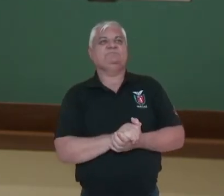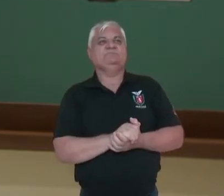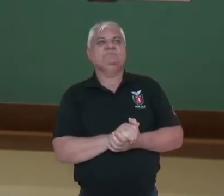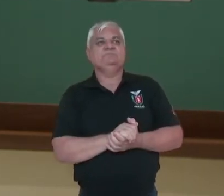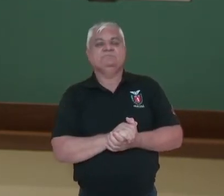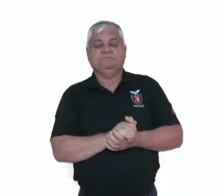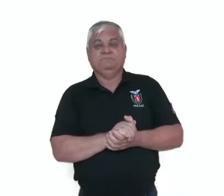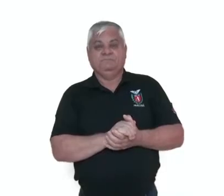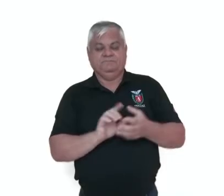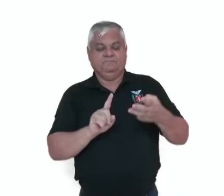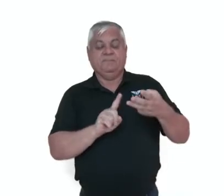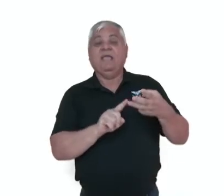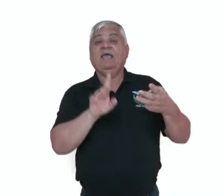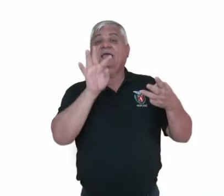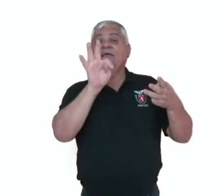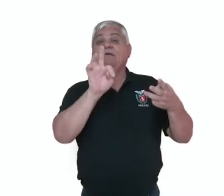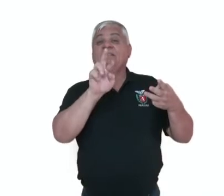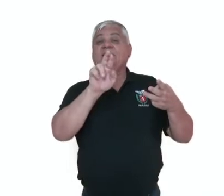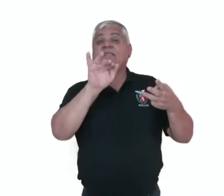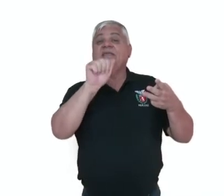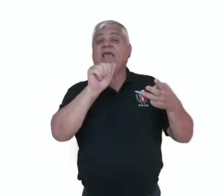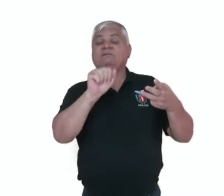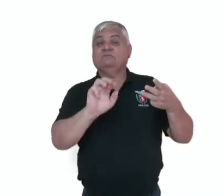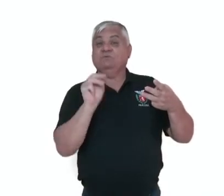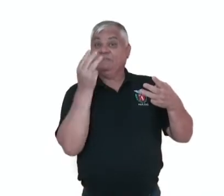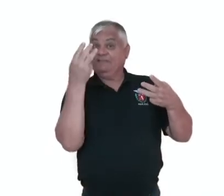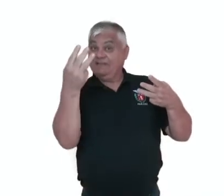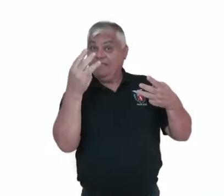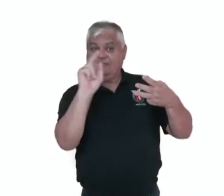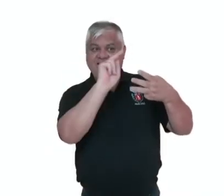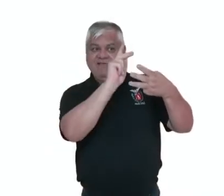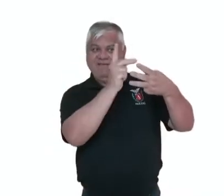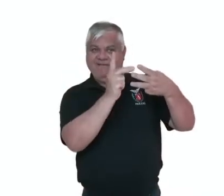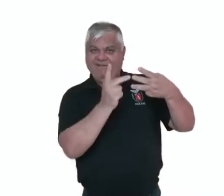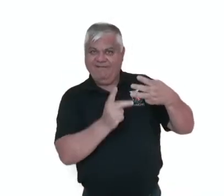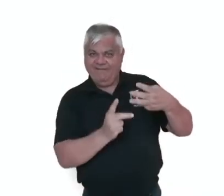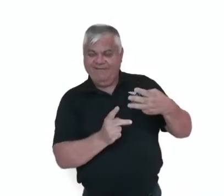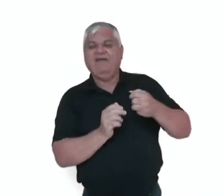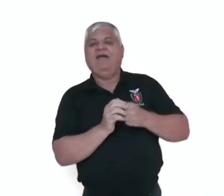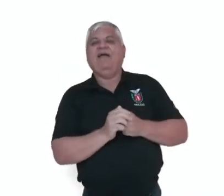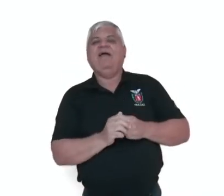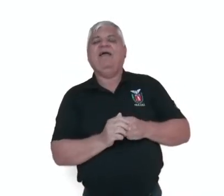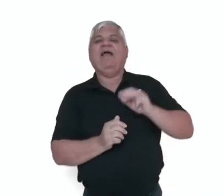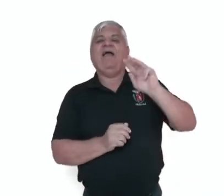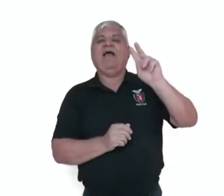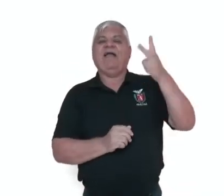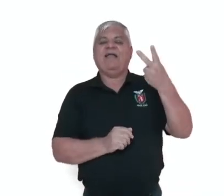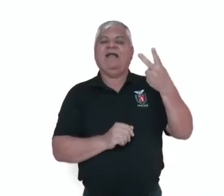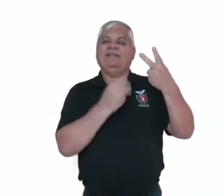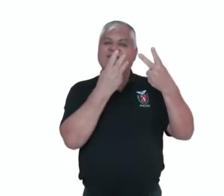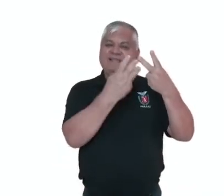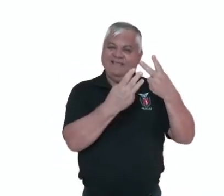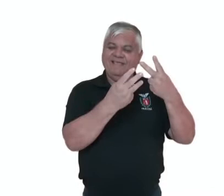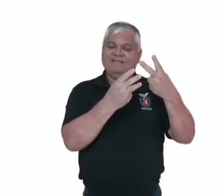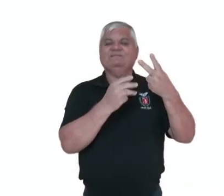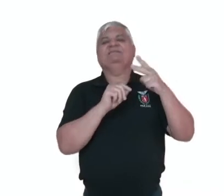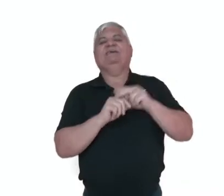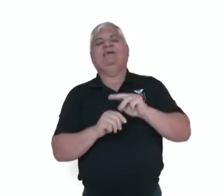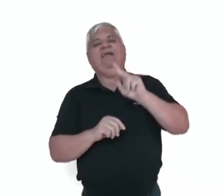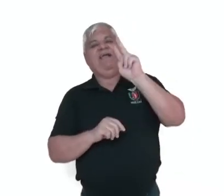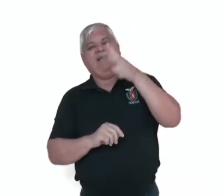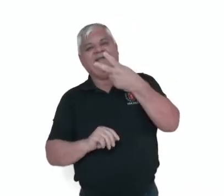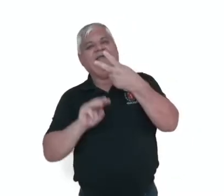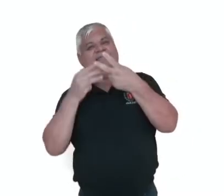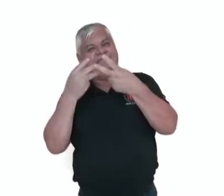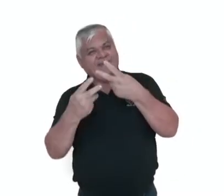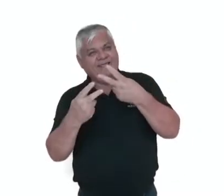E os triácidos apresentam 13 hidrogênios ionizáveis. O H3PO4, H3BO3, o